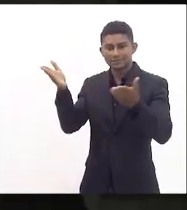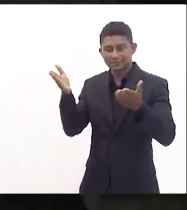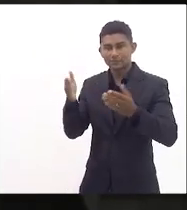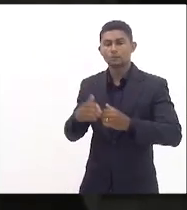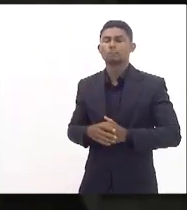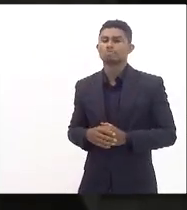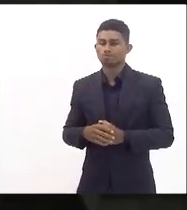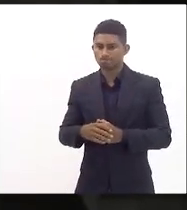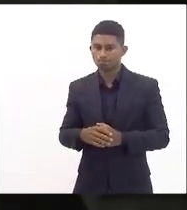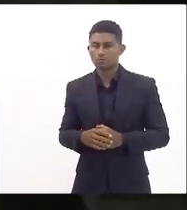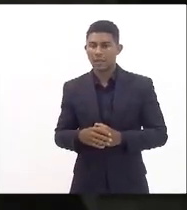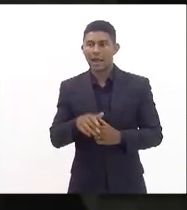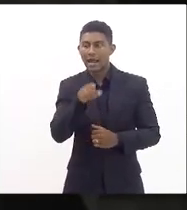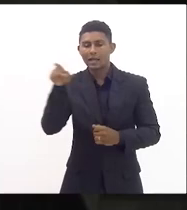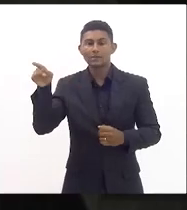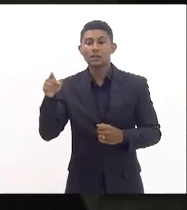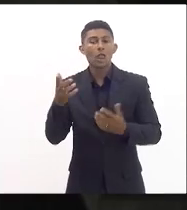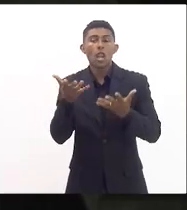contra a imigração,